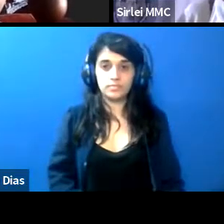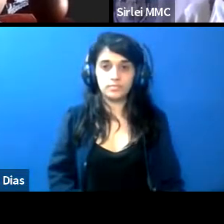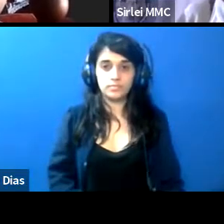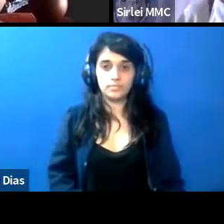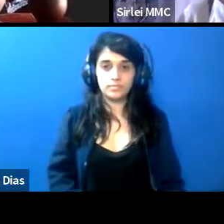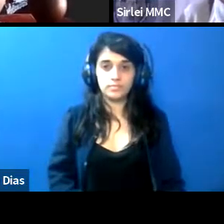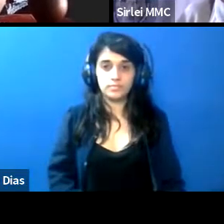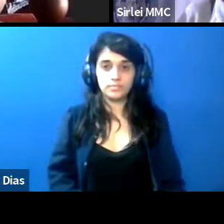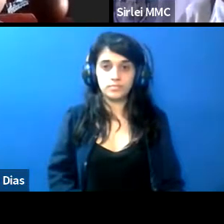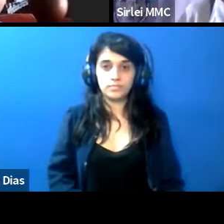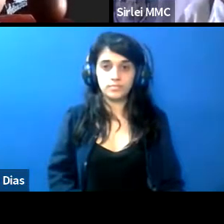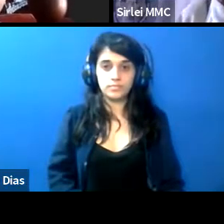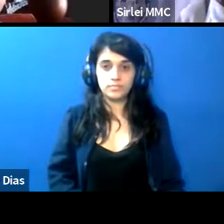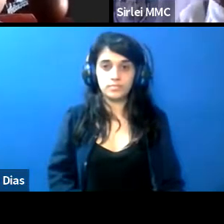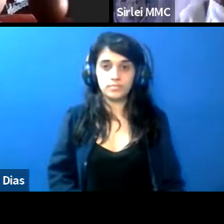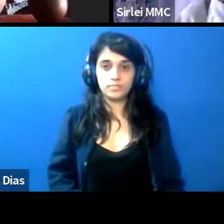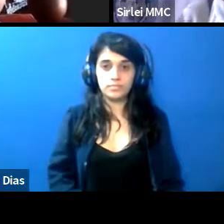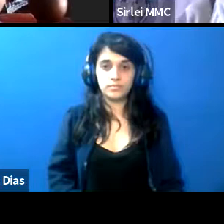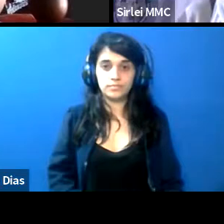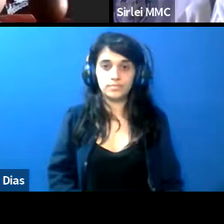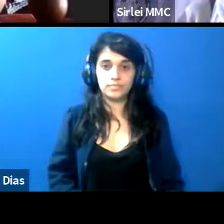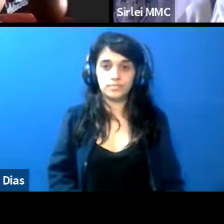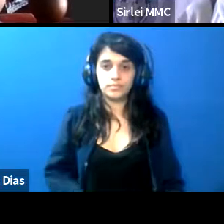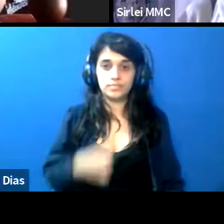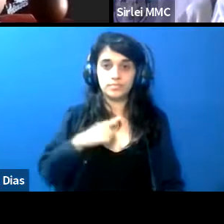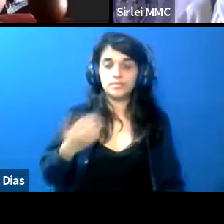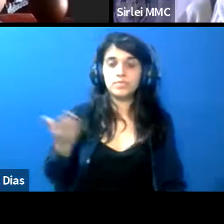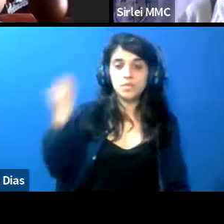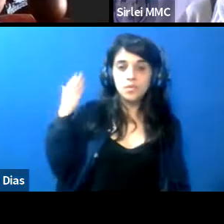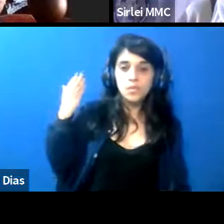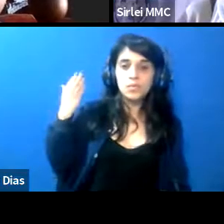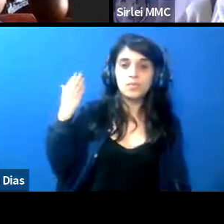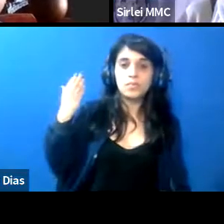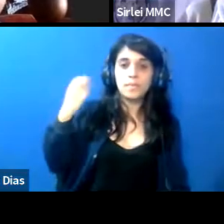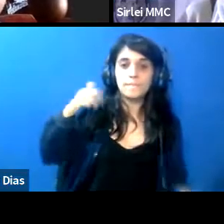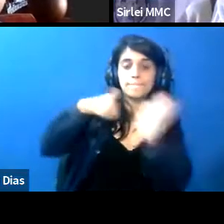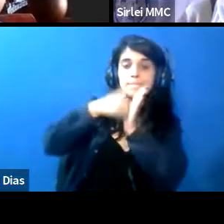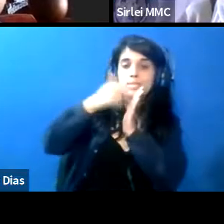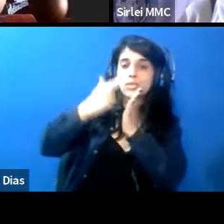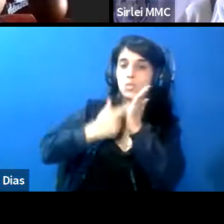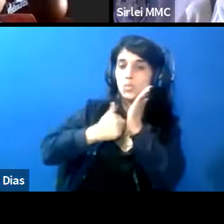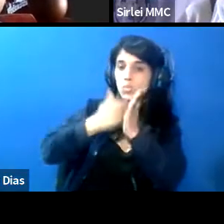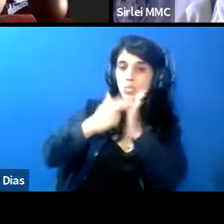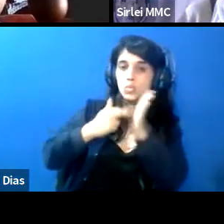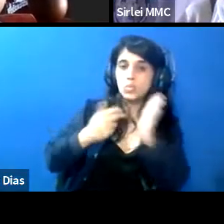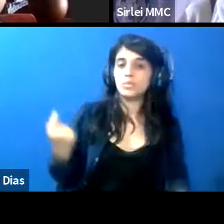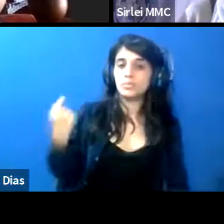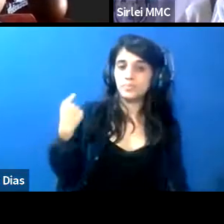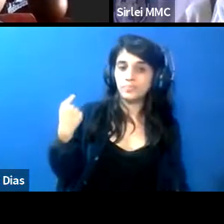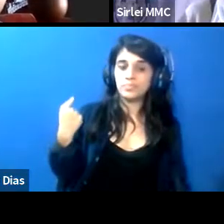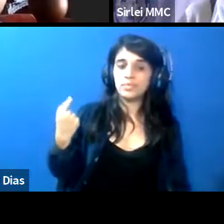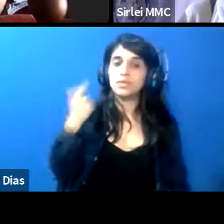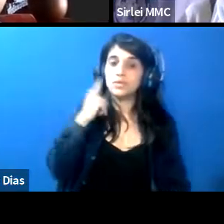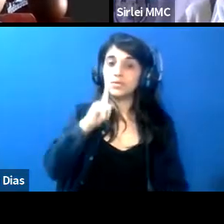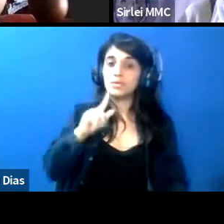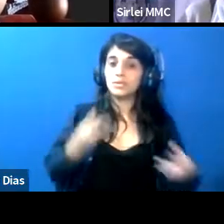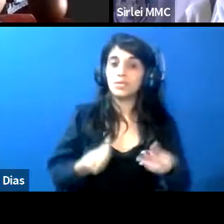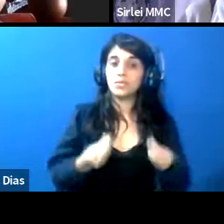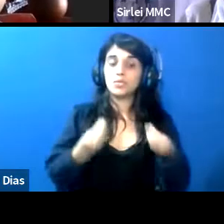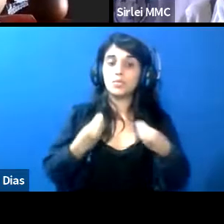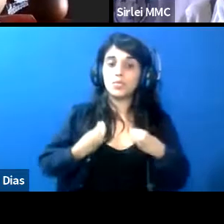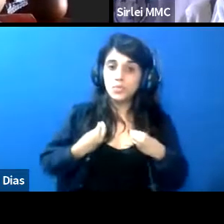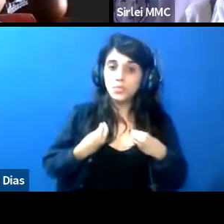E, inclusive, esse quadro que tem aqui atrás de mim, que é um São Francisco, ele foi doado por um senhor